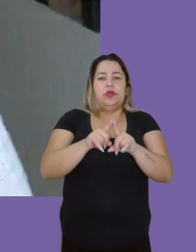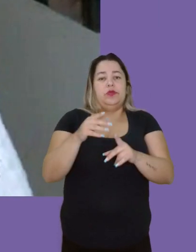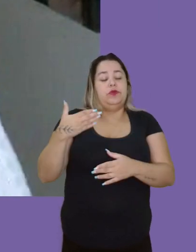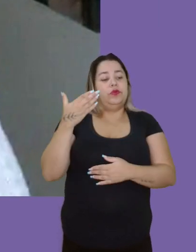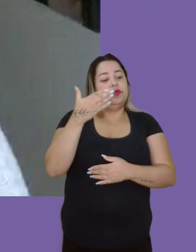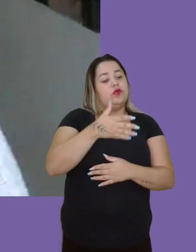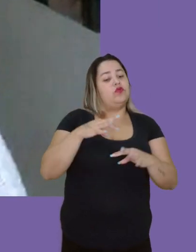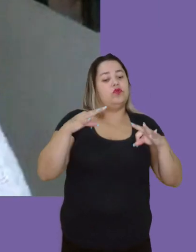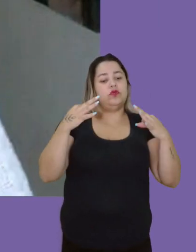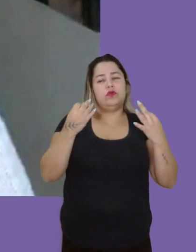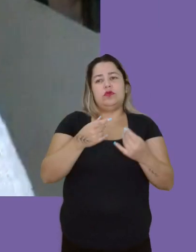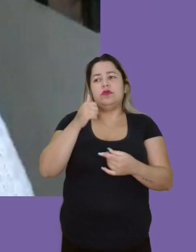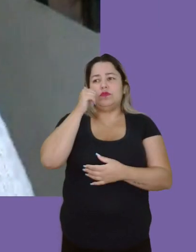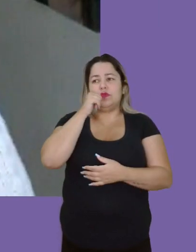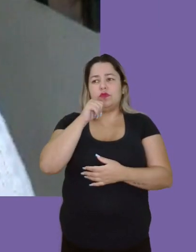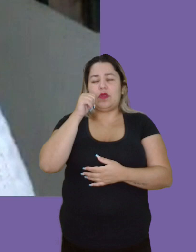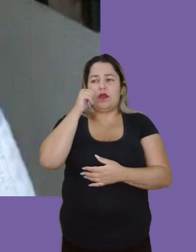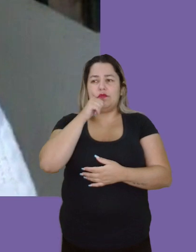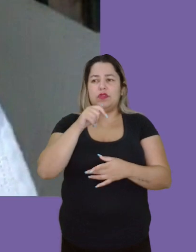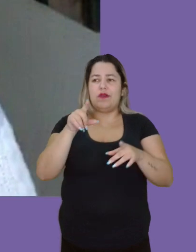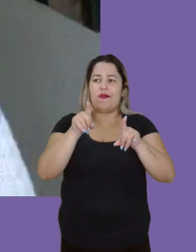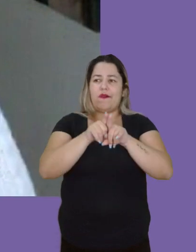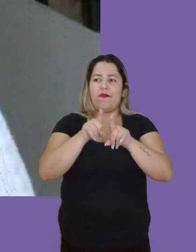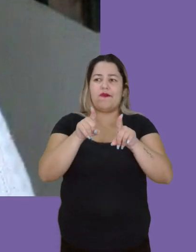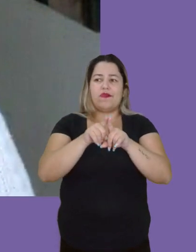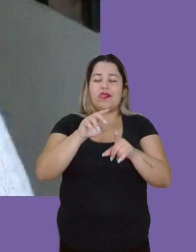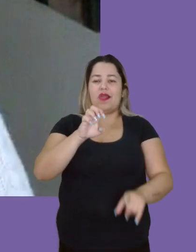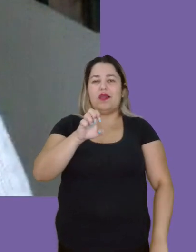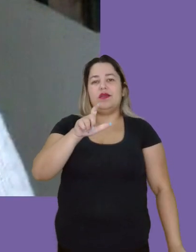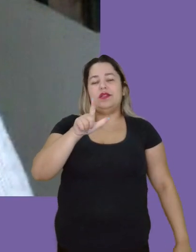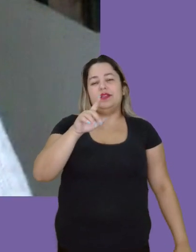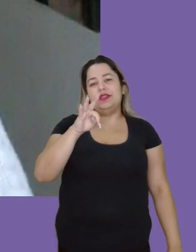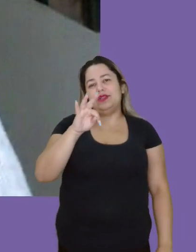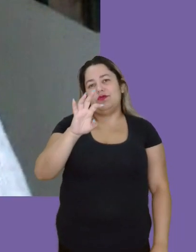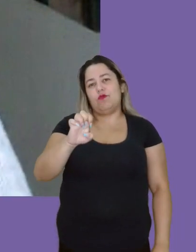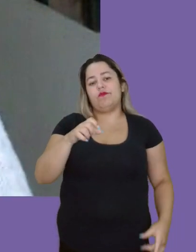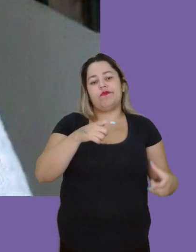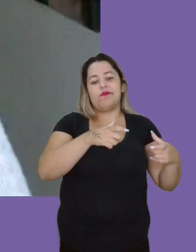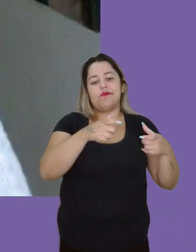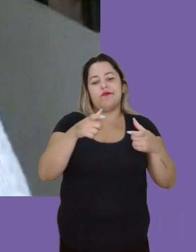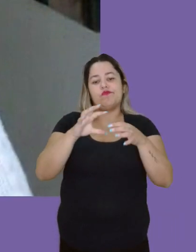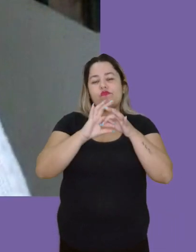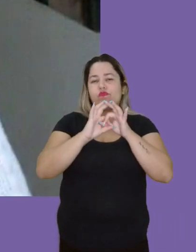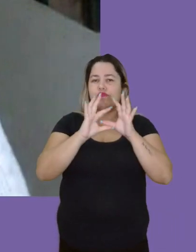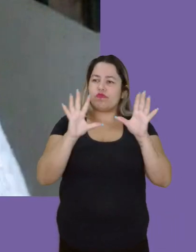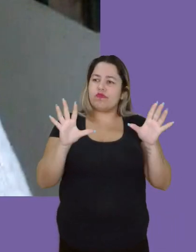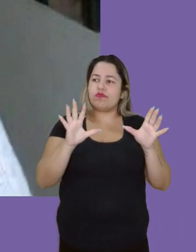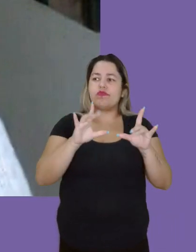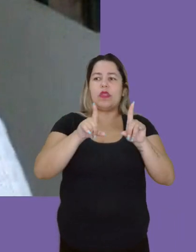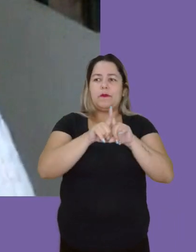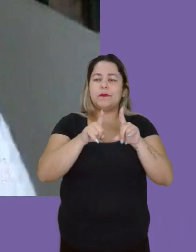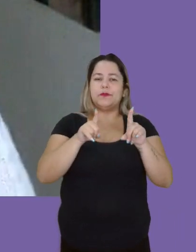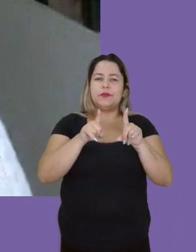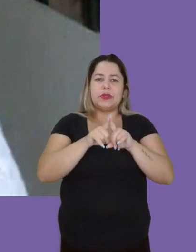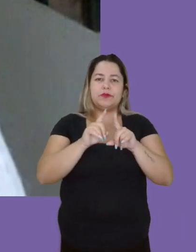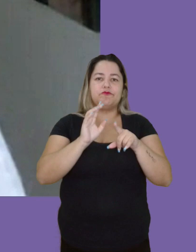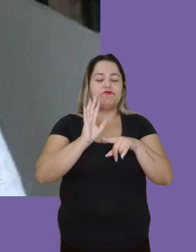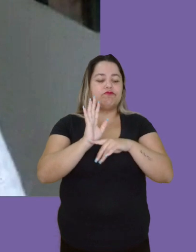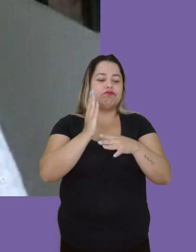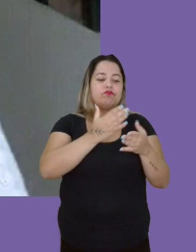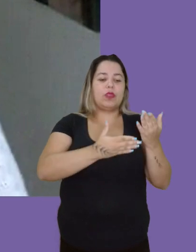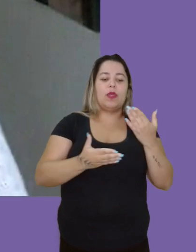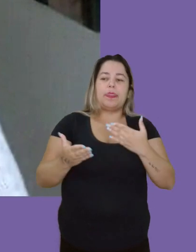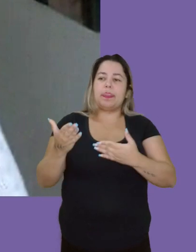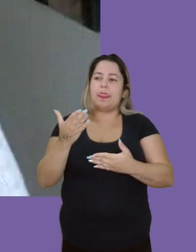mulheres, não somente das mulheres da elite, como talvez alguns setores liberais que também defendem a emancipação